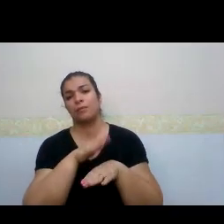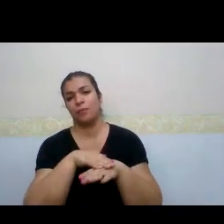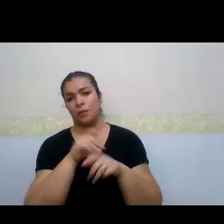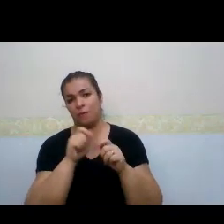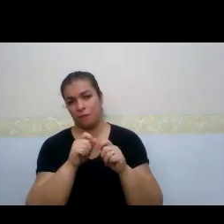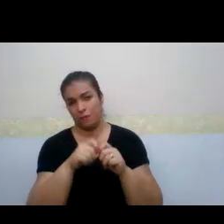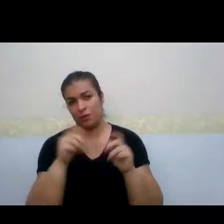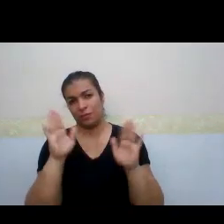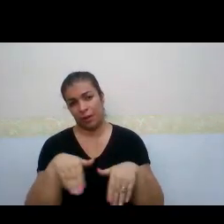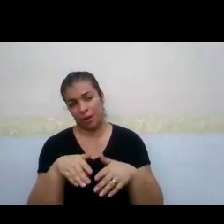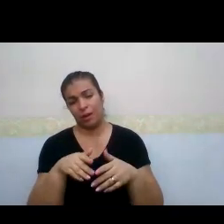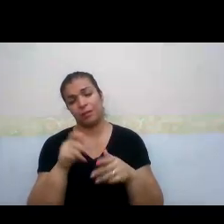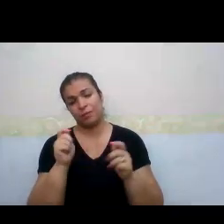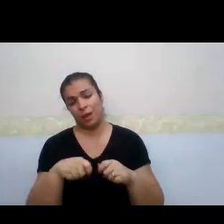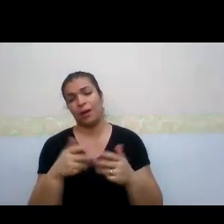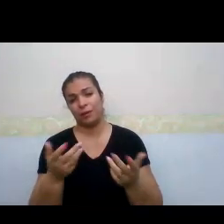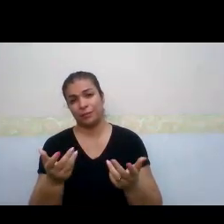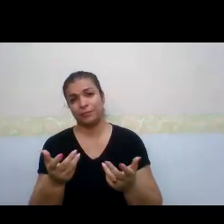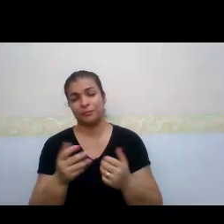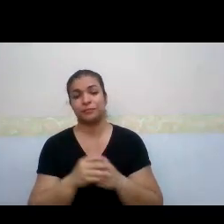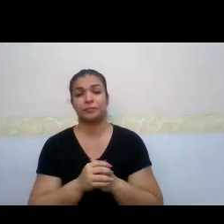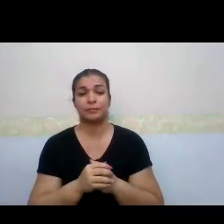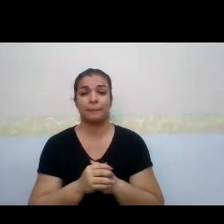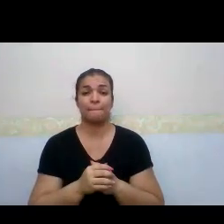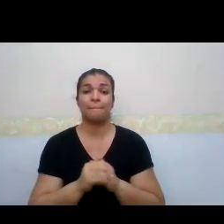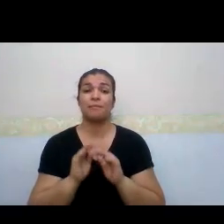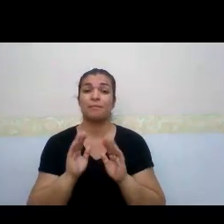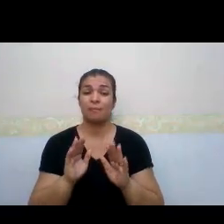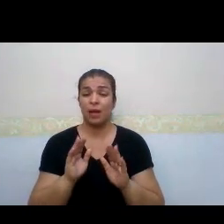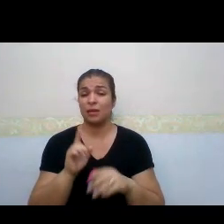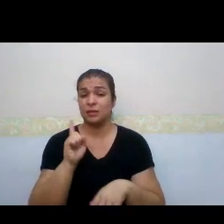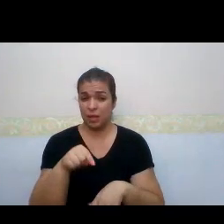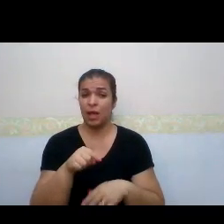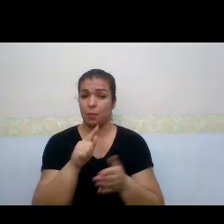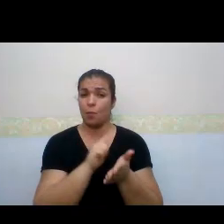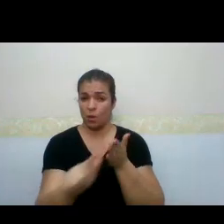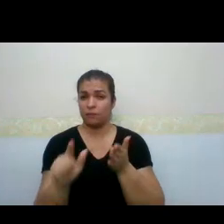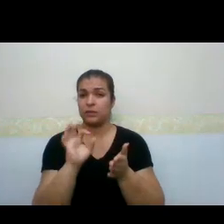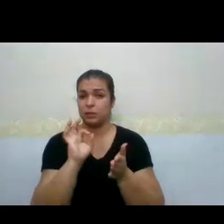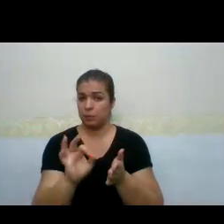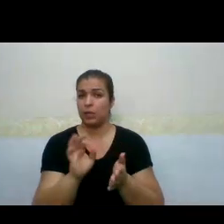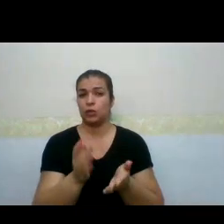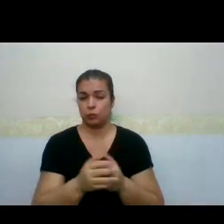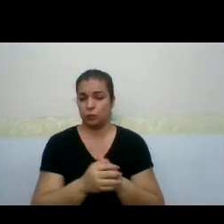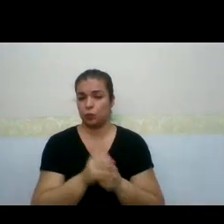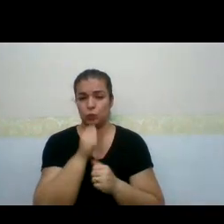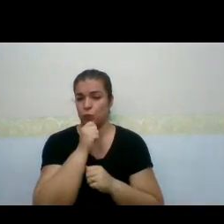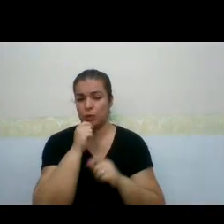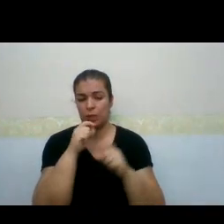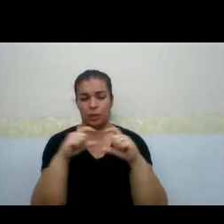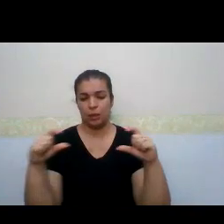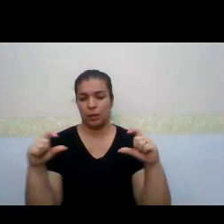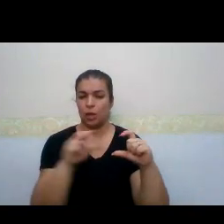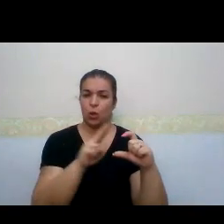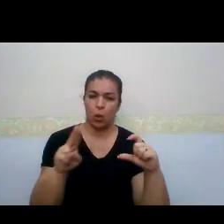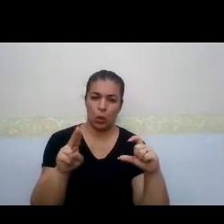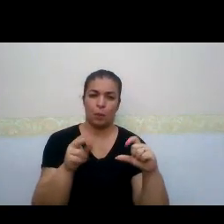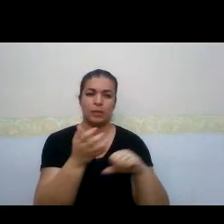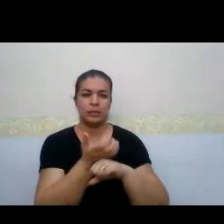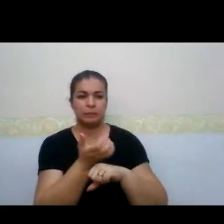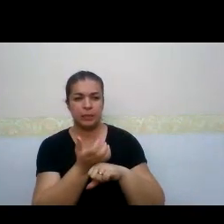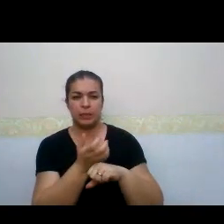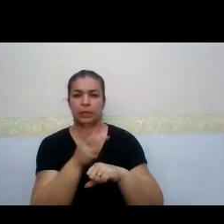entrega. Mas não, vai ficar assim mesmo, Hélio. Tá bom. Tá ok. É só para termos de